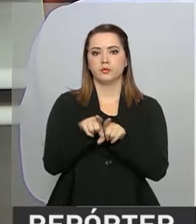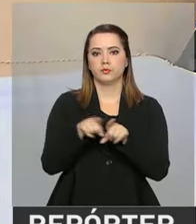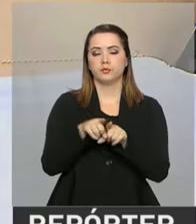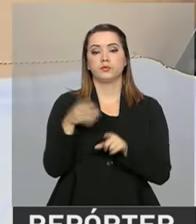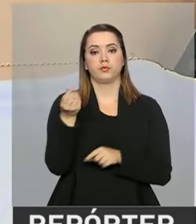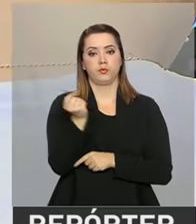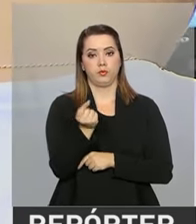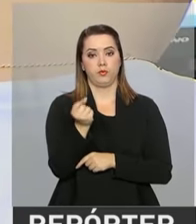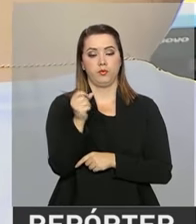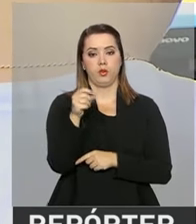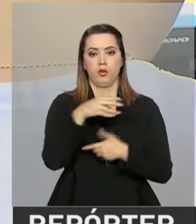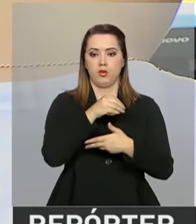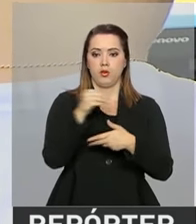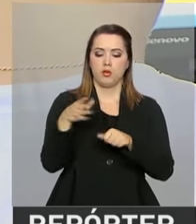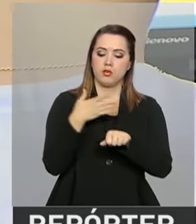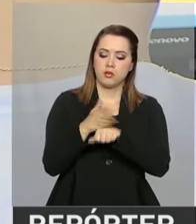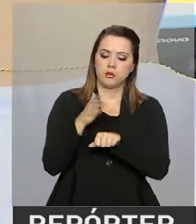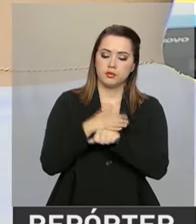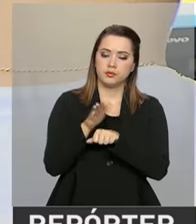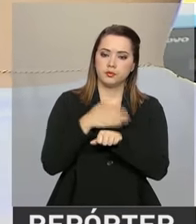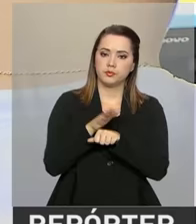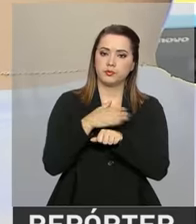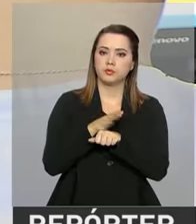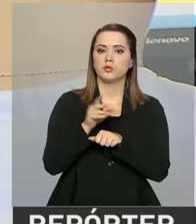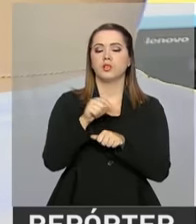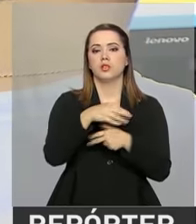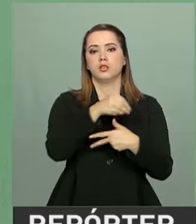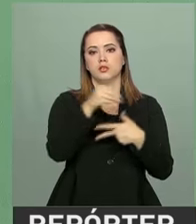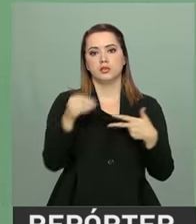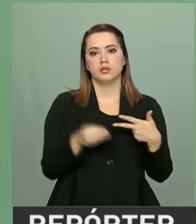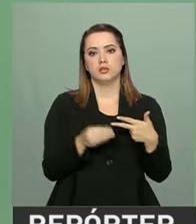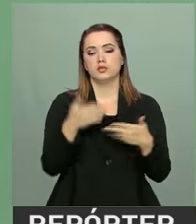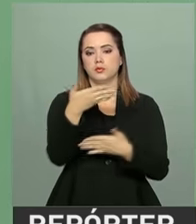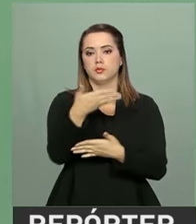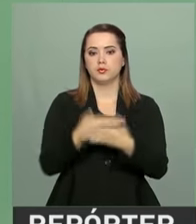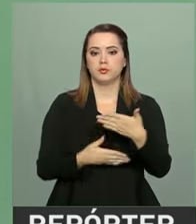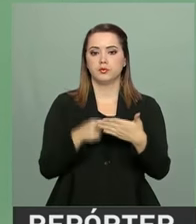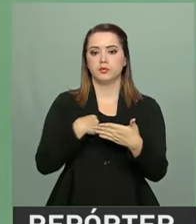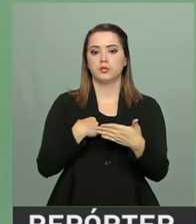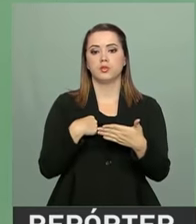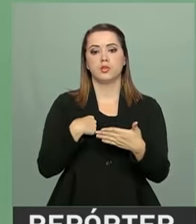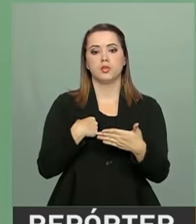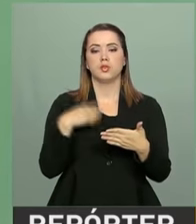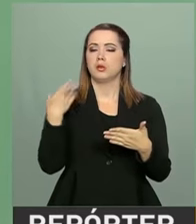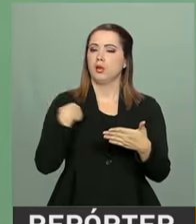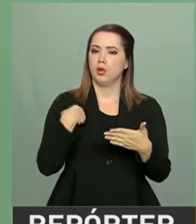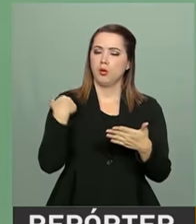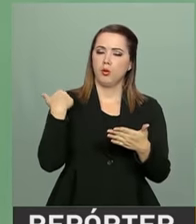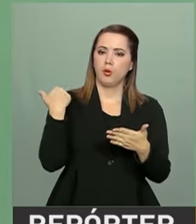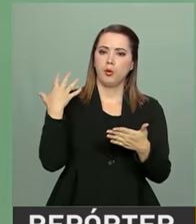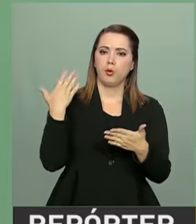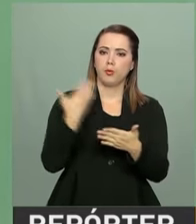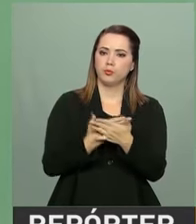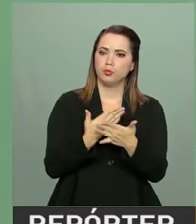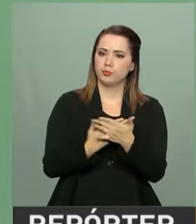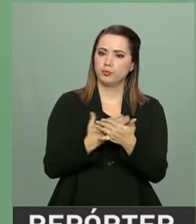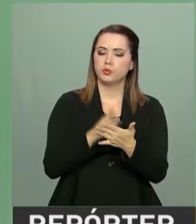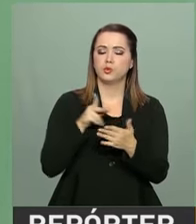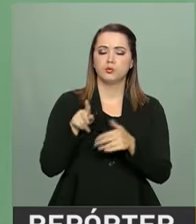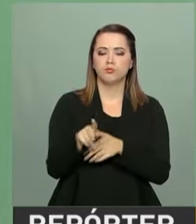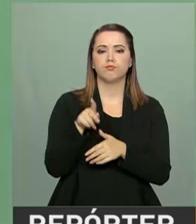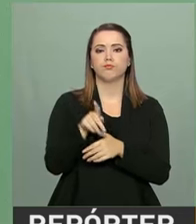do Enem, que testa os conhecimentos e treina os alunos para o exame. Eu tenho uma rotina de estudo própria e eu faço